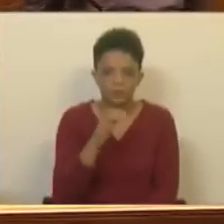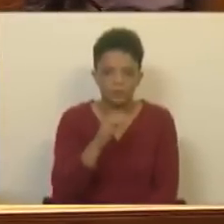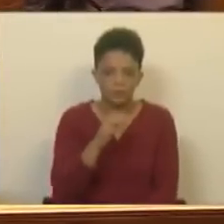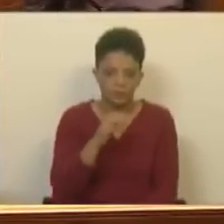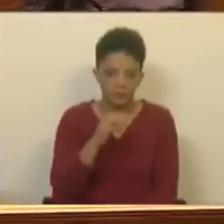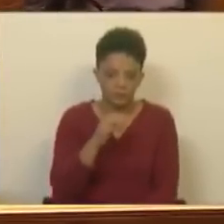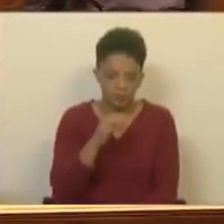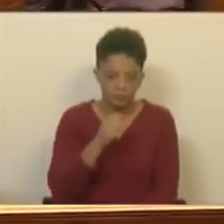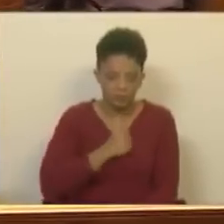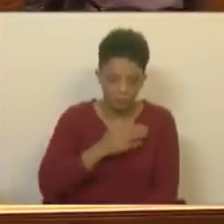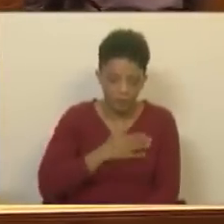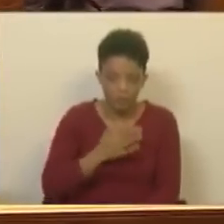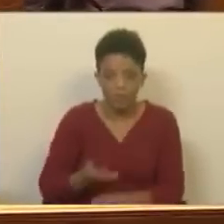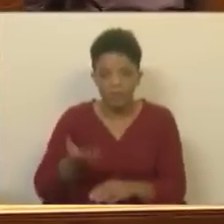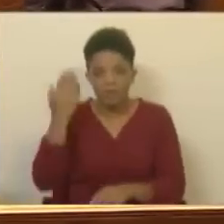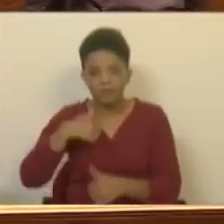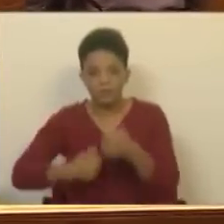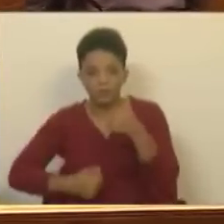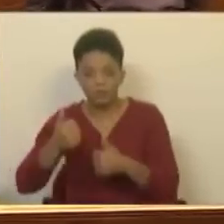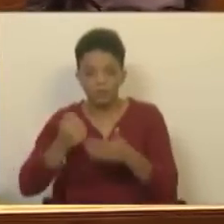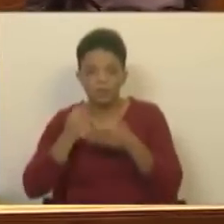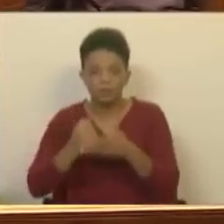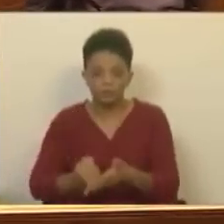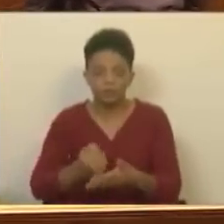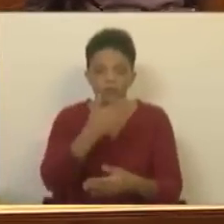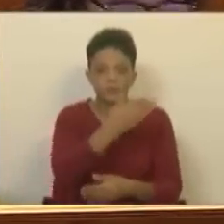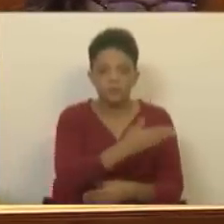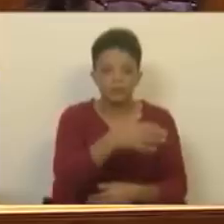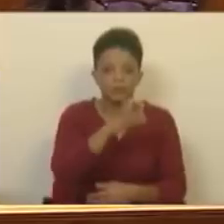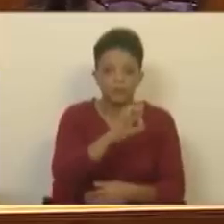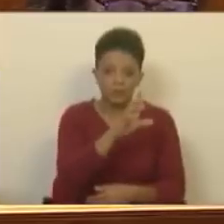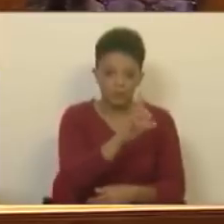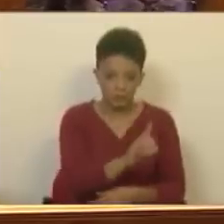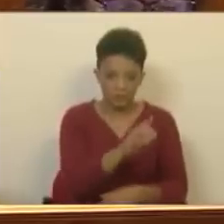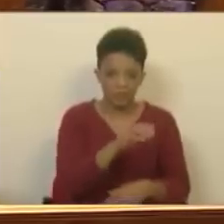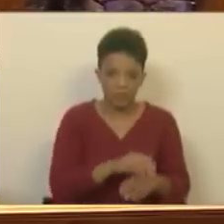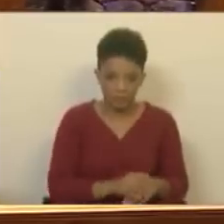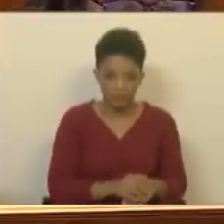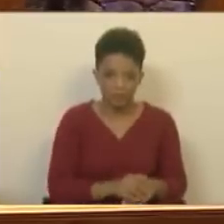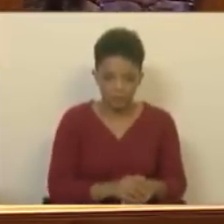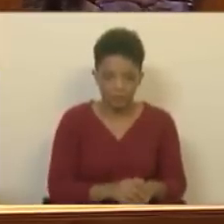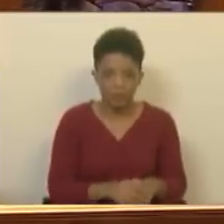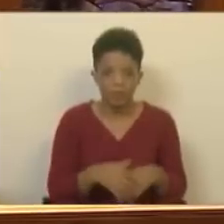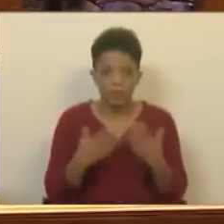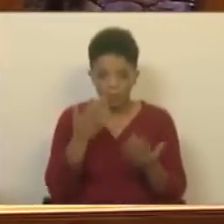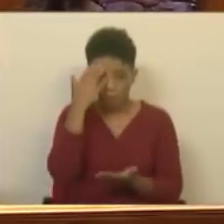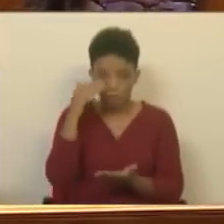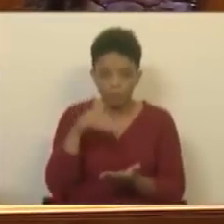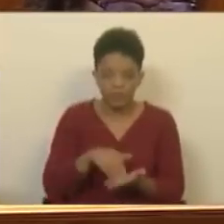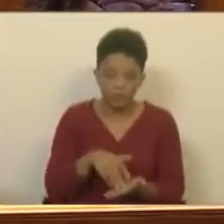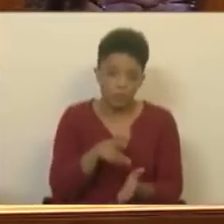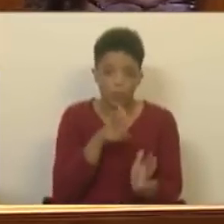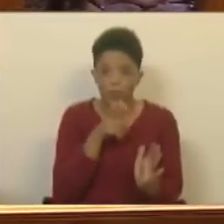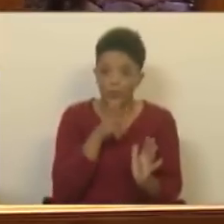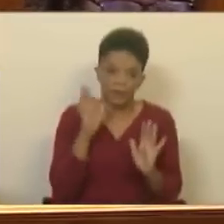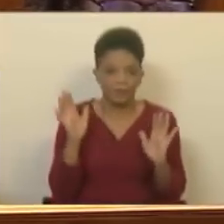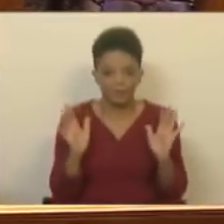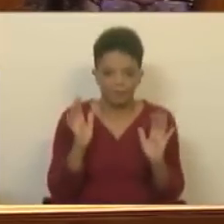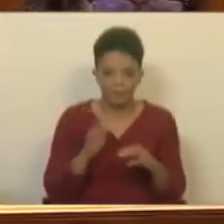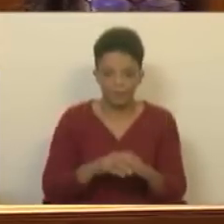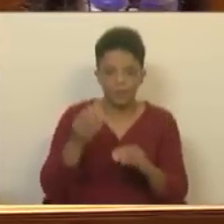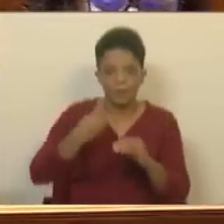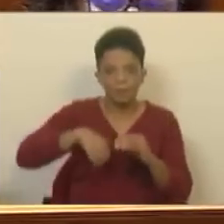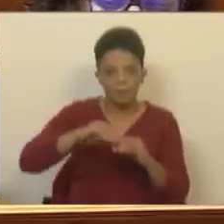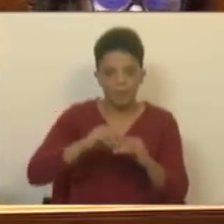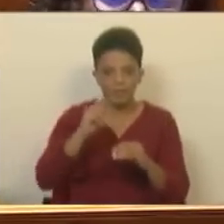no anterior concurso tinham sido apoiadas 186 entidades nestes resultados desastrosos são